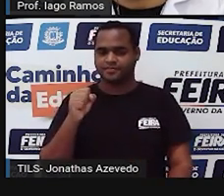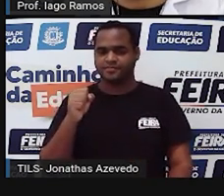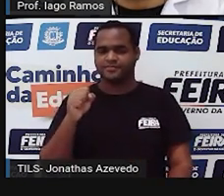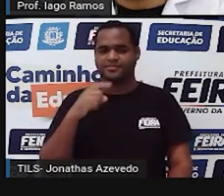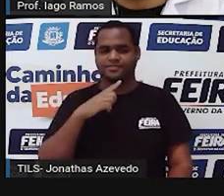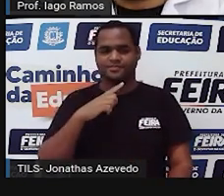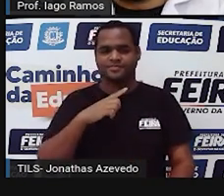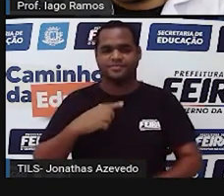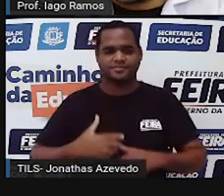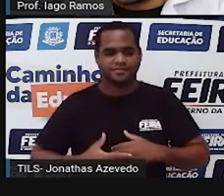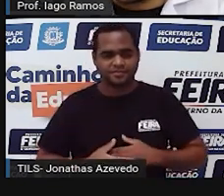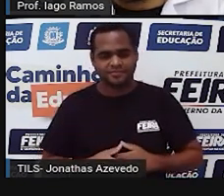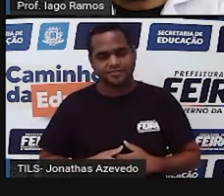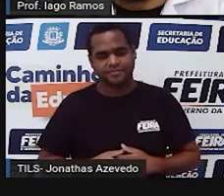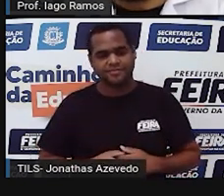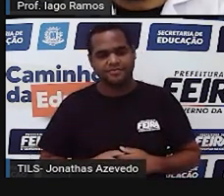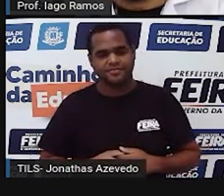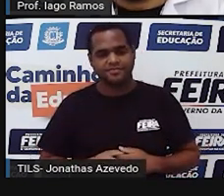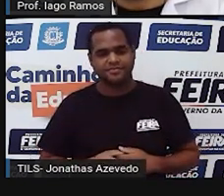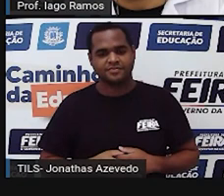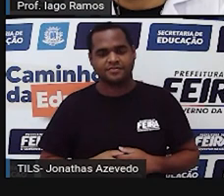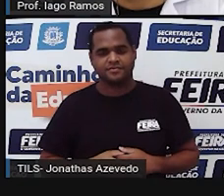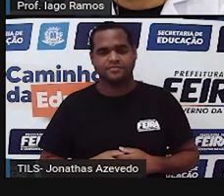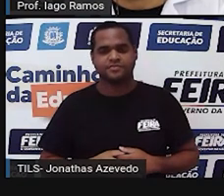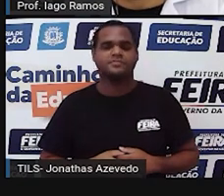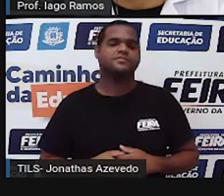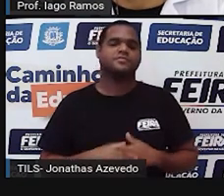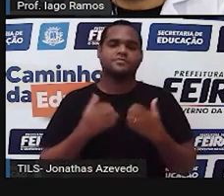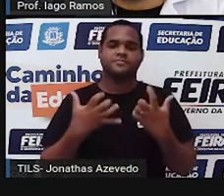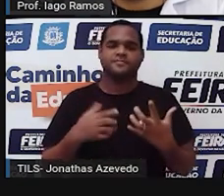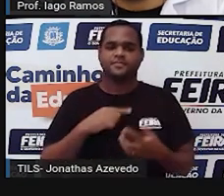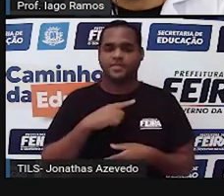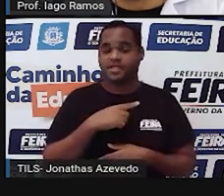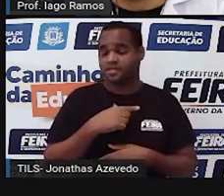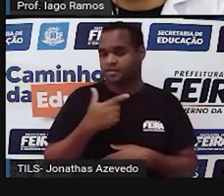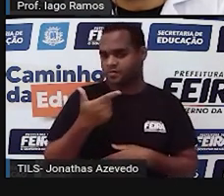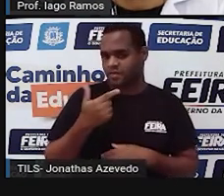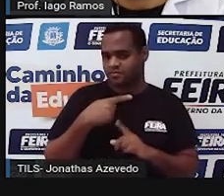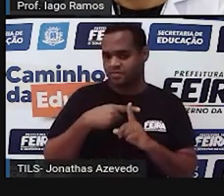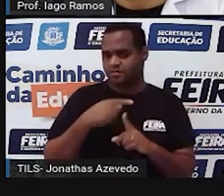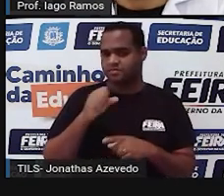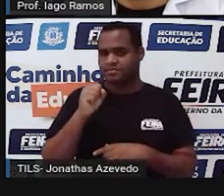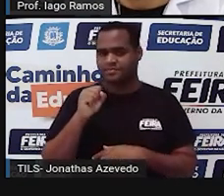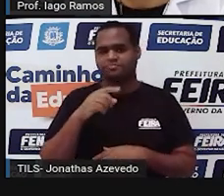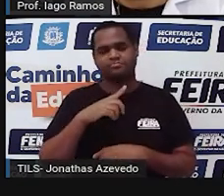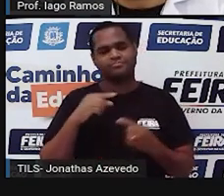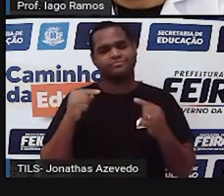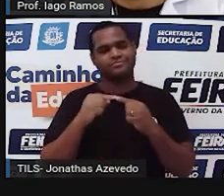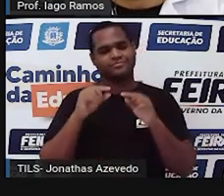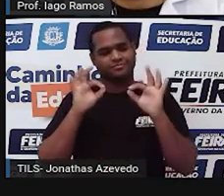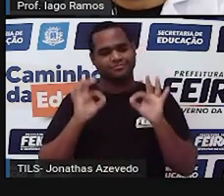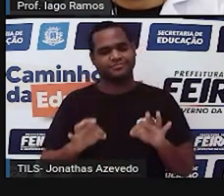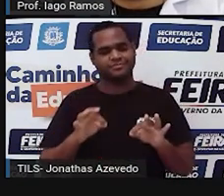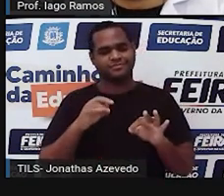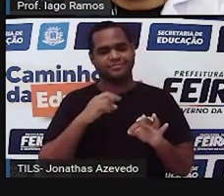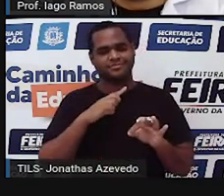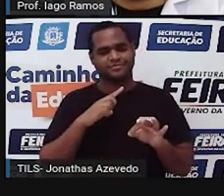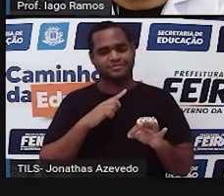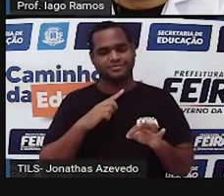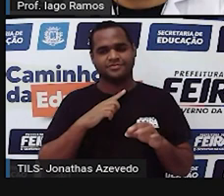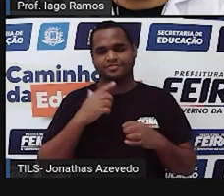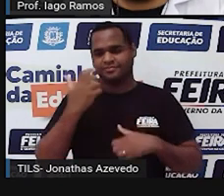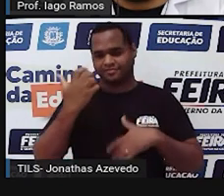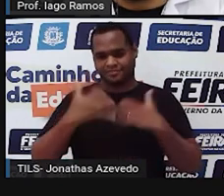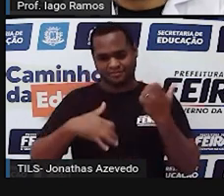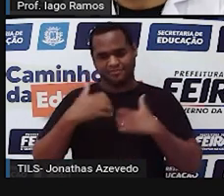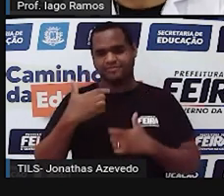= 8 Oi e aí a gente fica com 12 mais oito ó é claro que isso vai ser igual